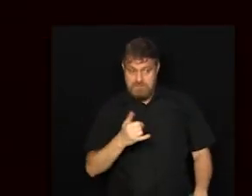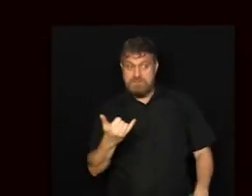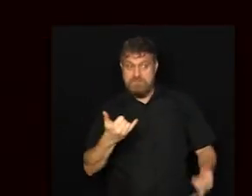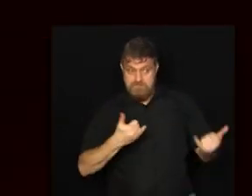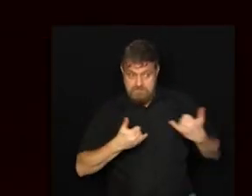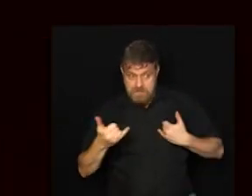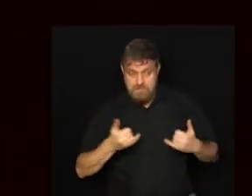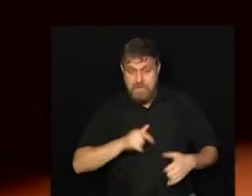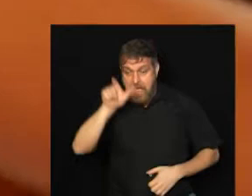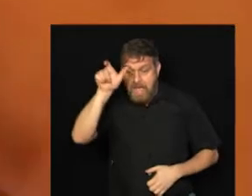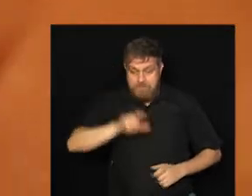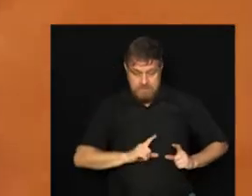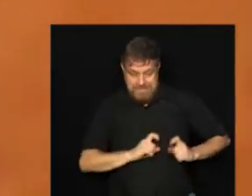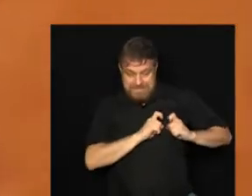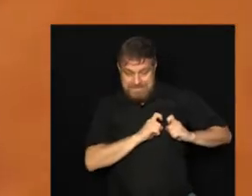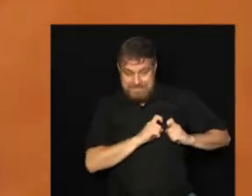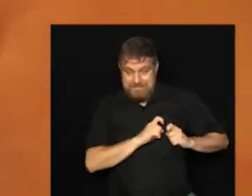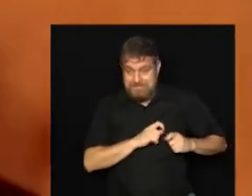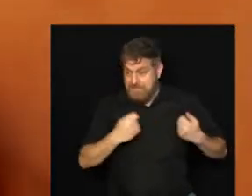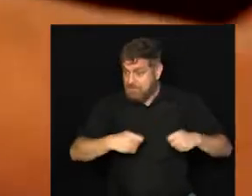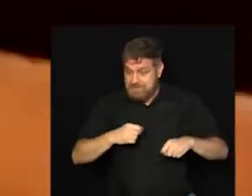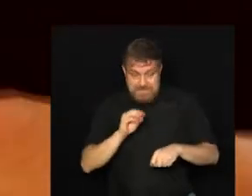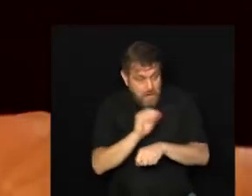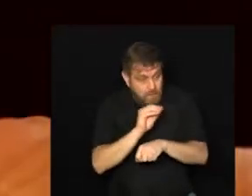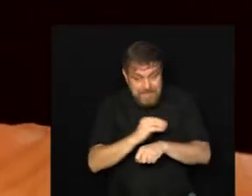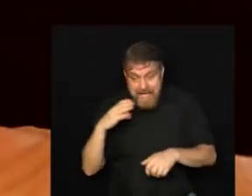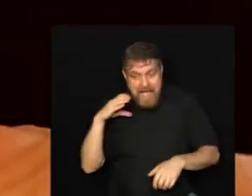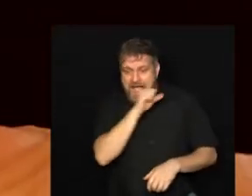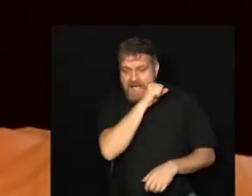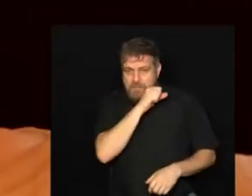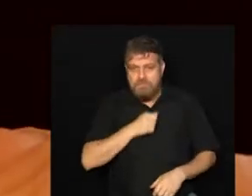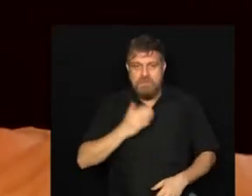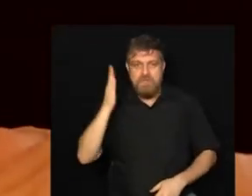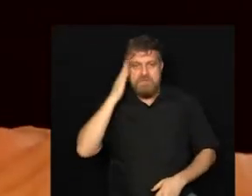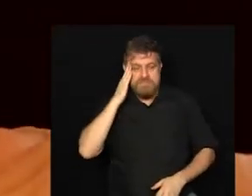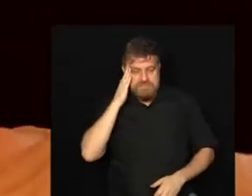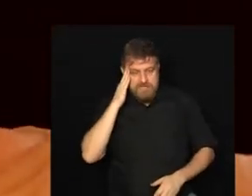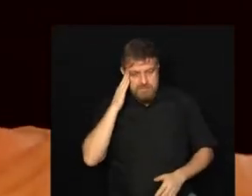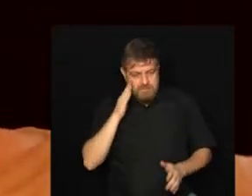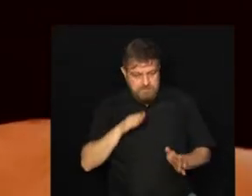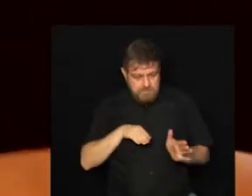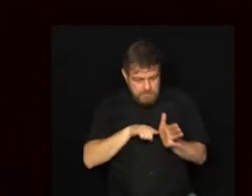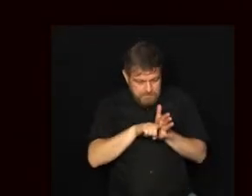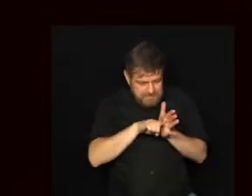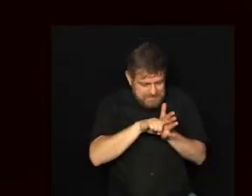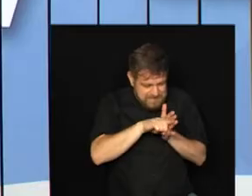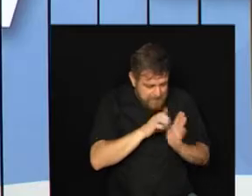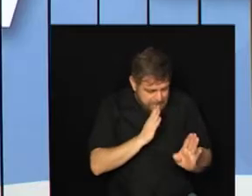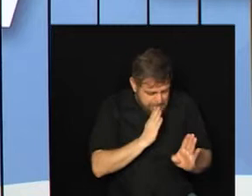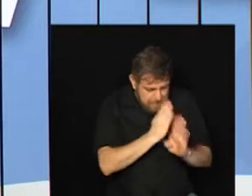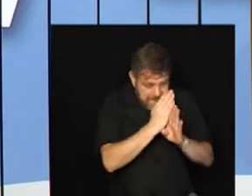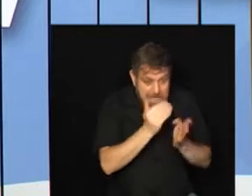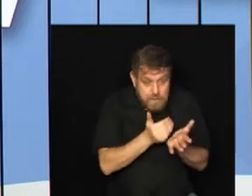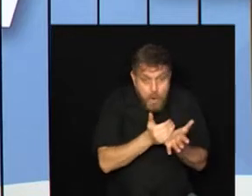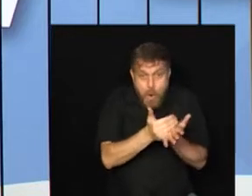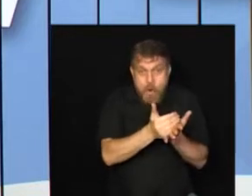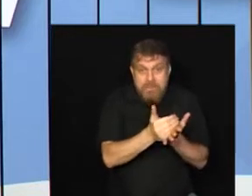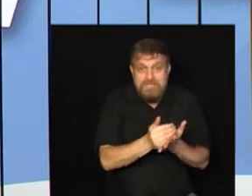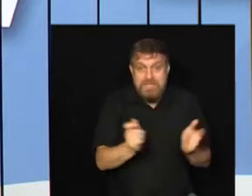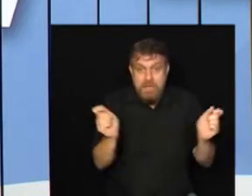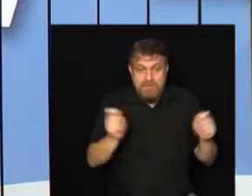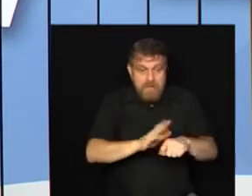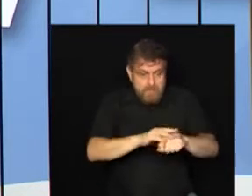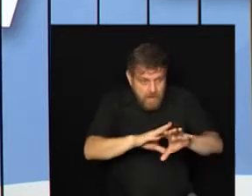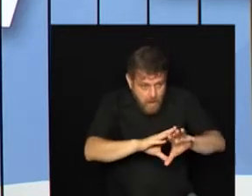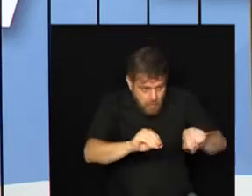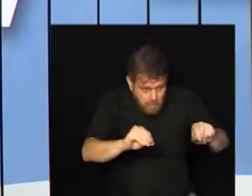câncer tem pressa, e a gente sabe que o diagnóstico precoce também garante o sucesso desse tratamento, né?